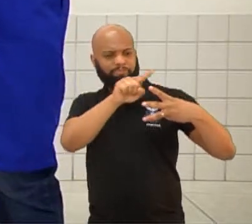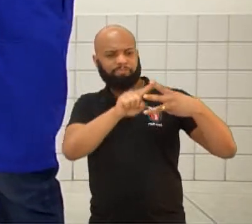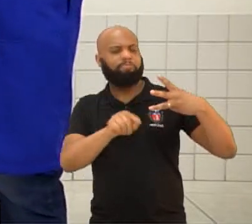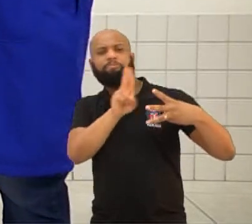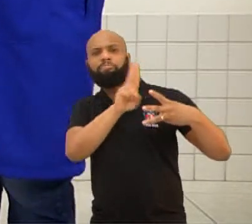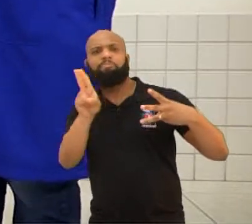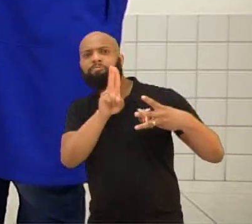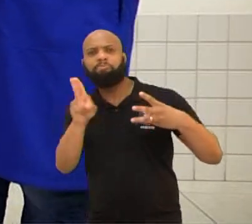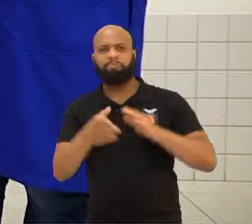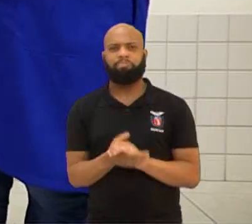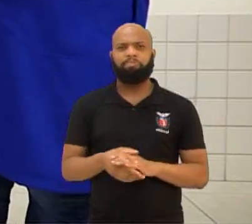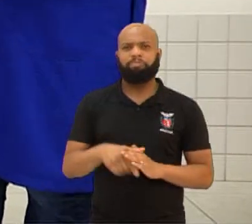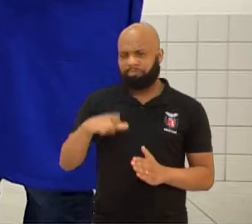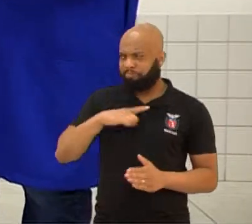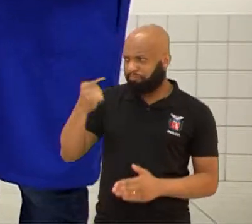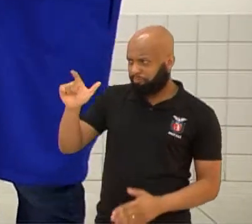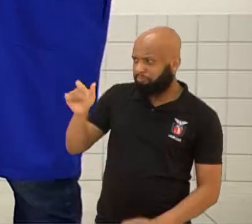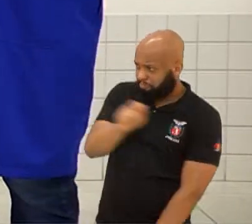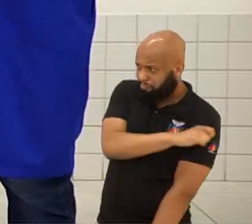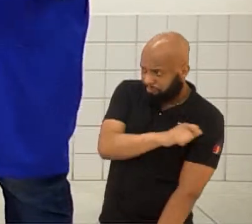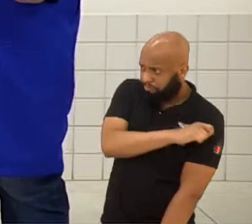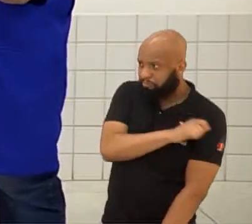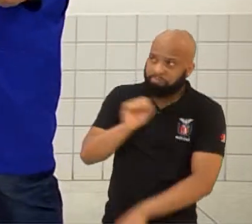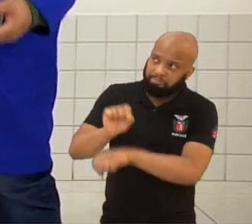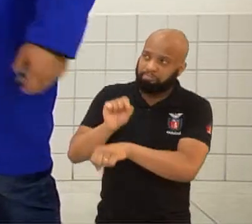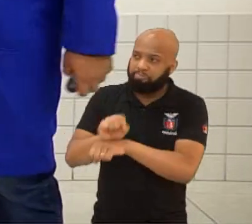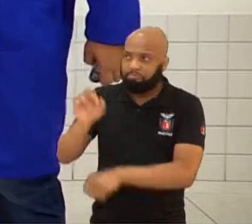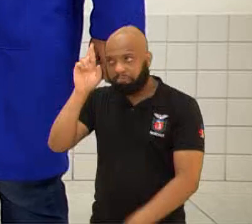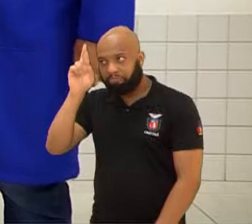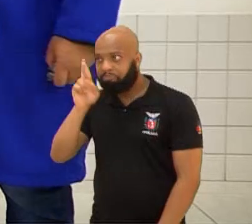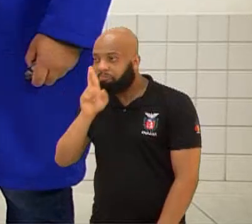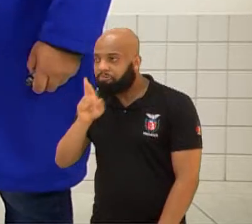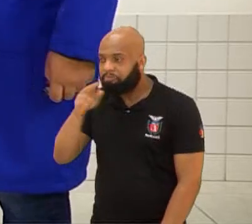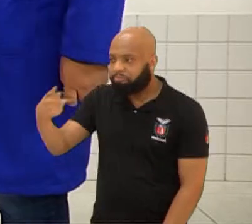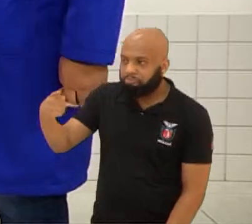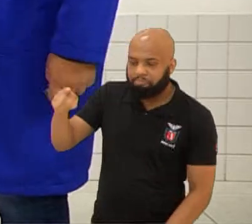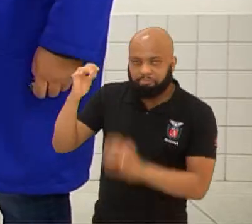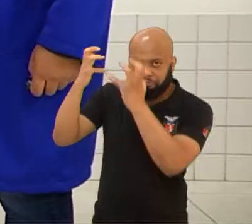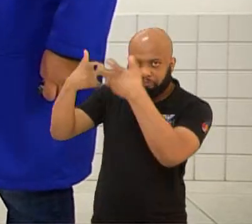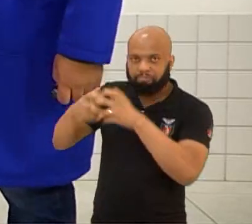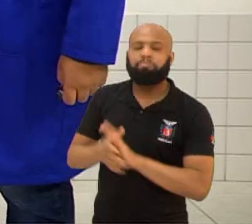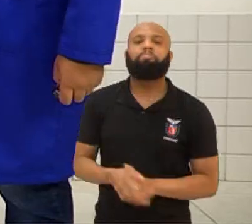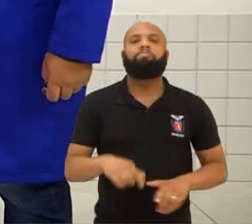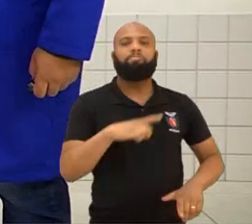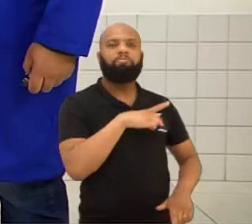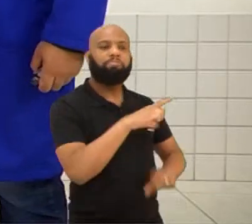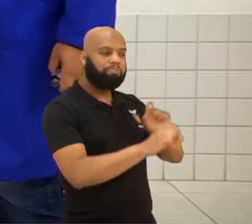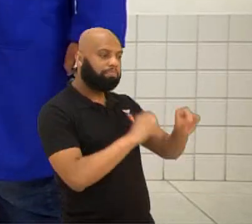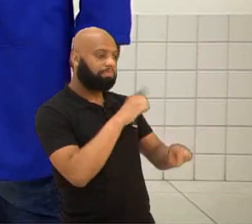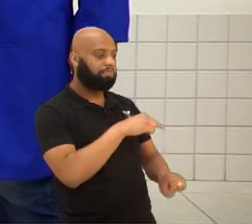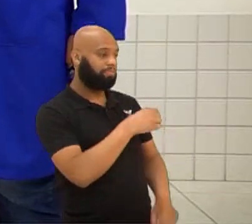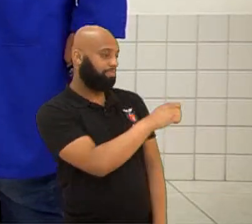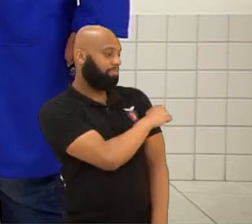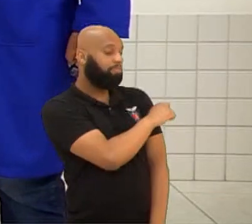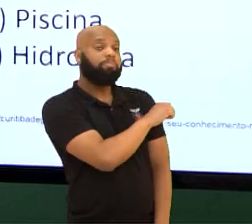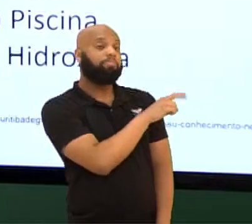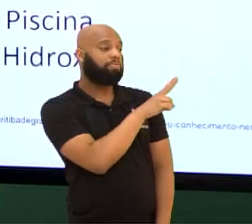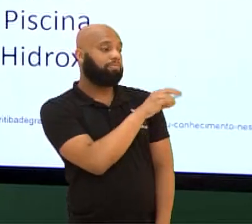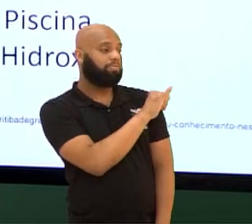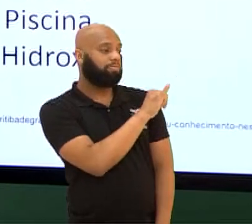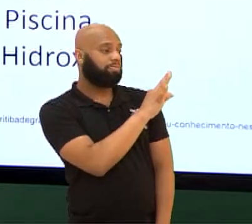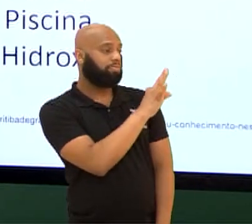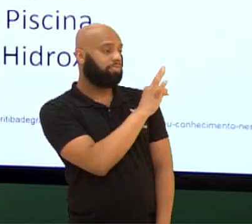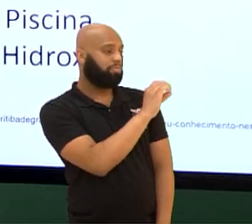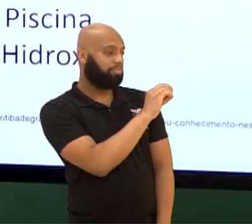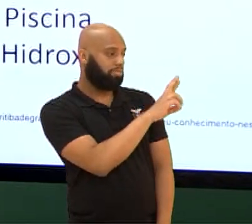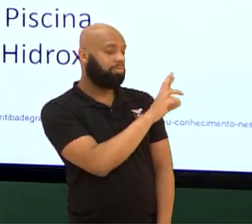gente tem mais algumas contribuições aí, enquanto o pessoal vai pensando na resposta? Olha, temos ali o pessoal, o Victor, do Colégio